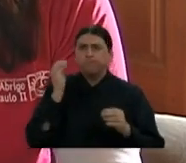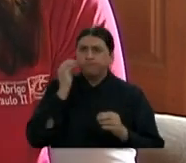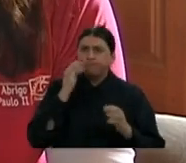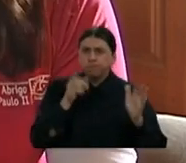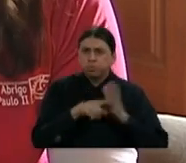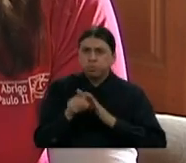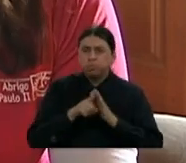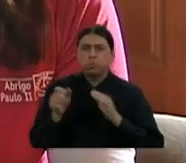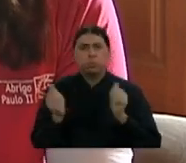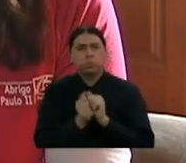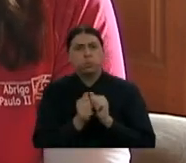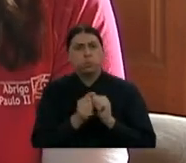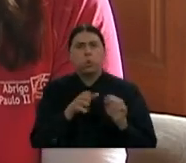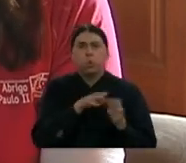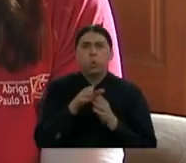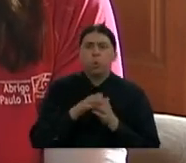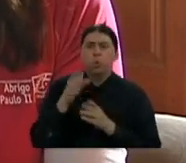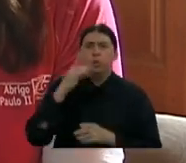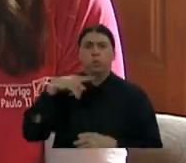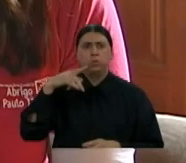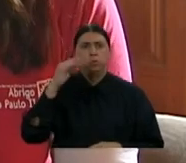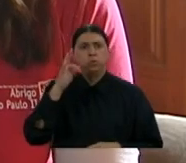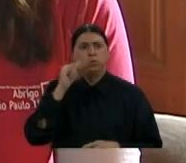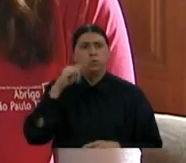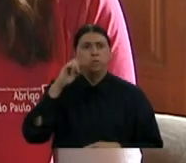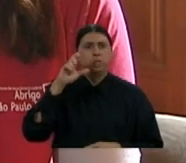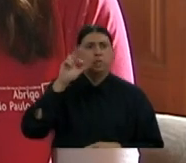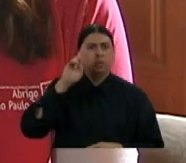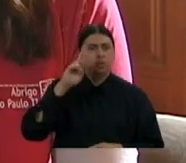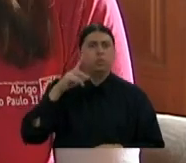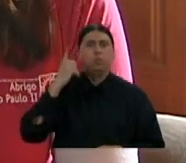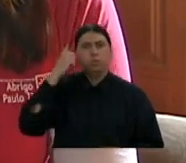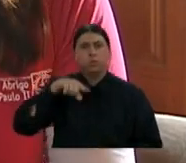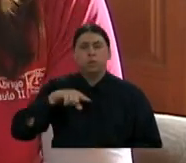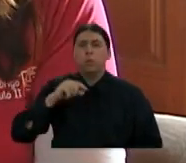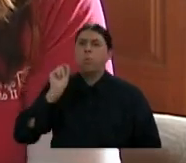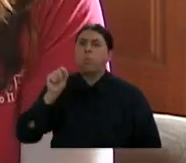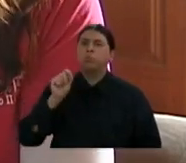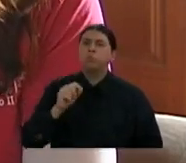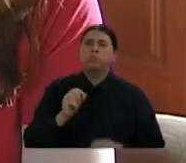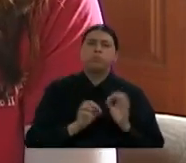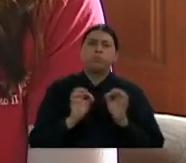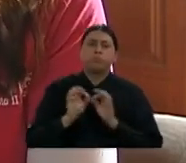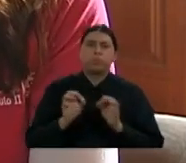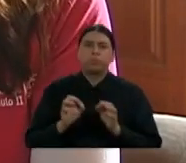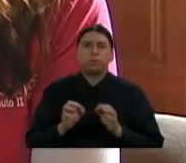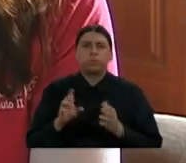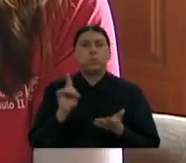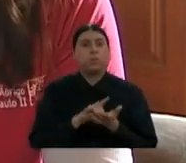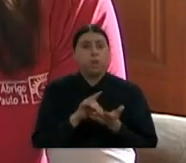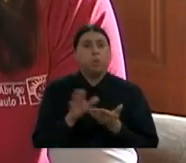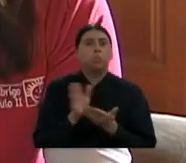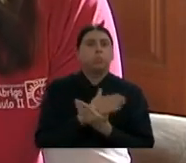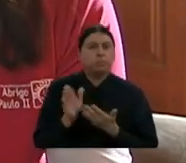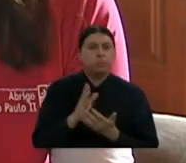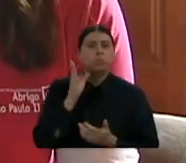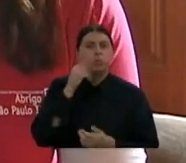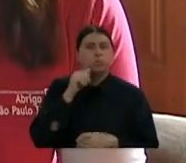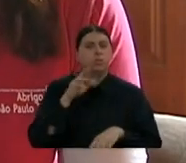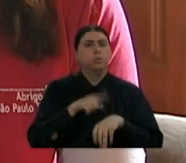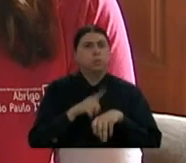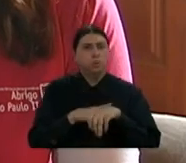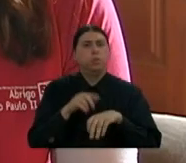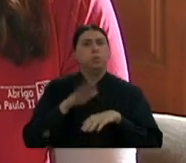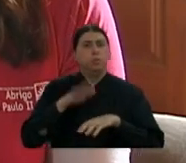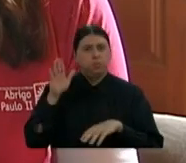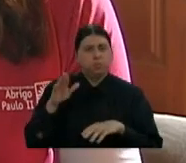o pessoal do conselho o juizado qual é a solução foi tomada às vezes quando o caso demora mais tempo eles são encaminhados para